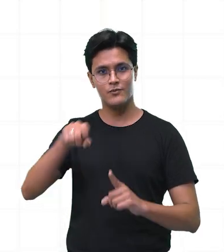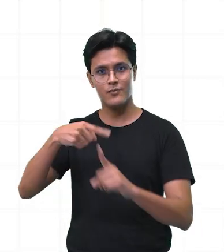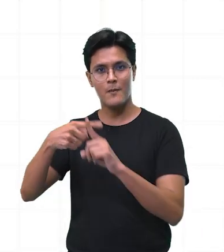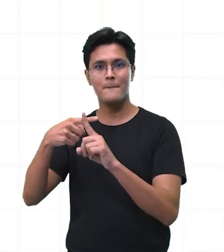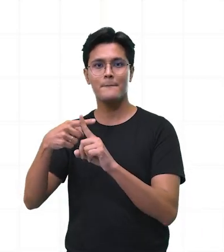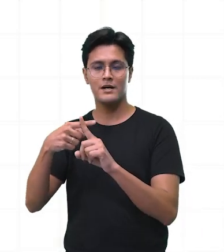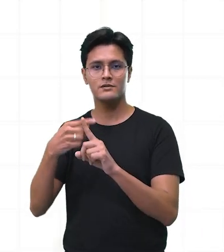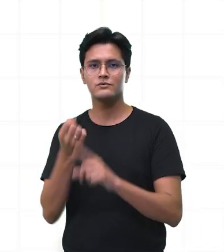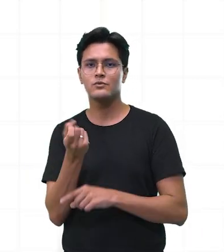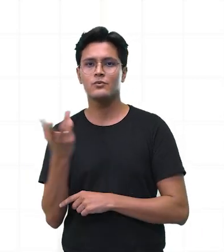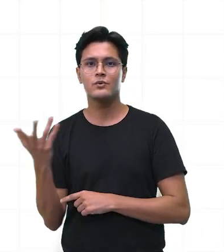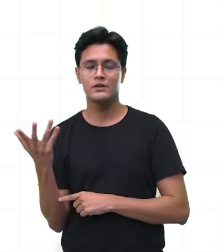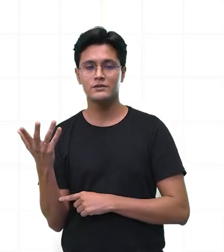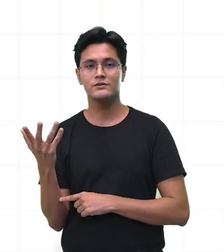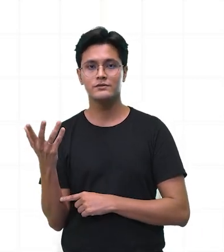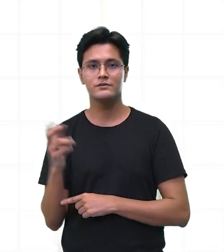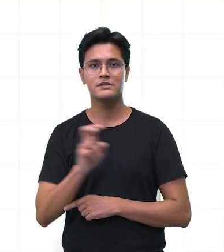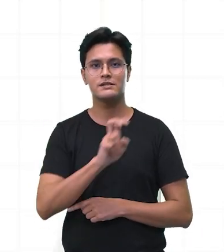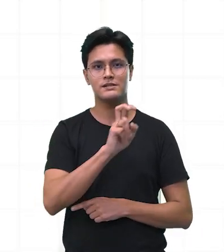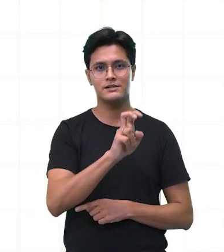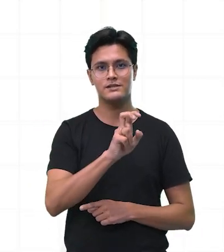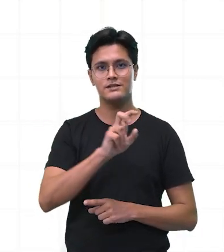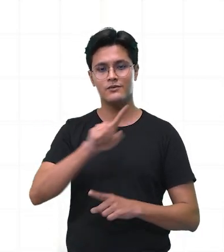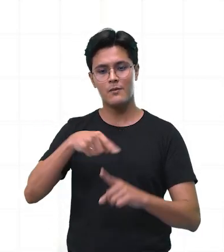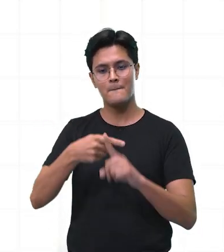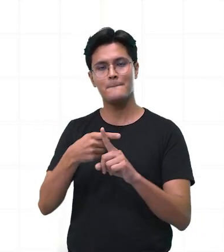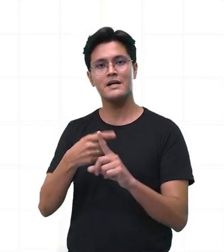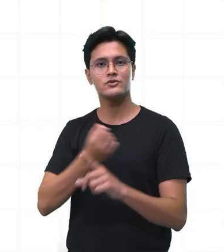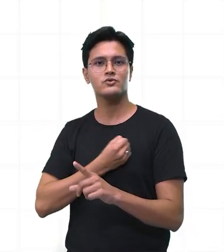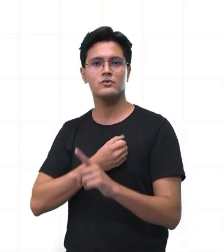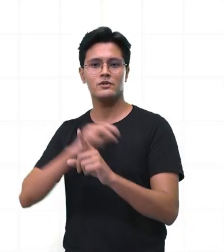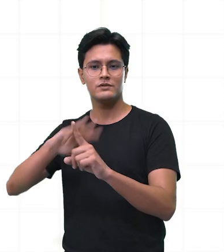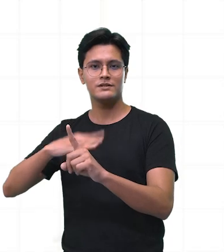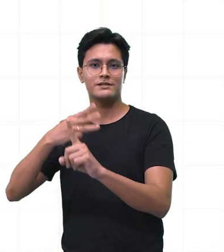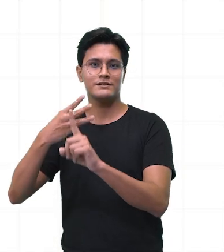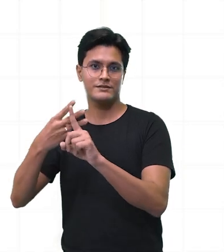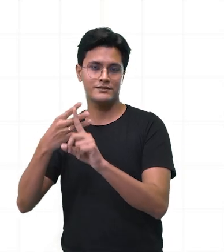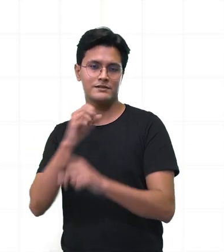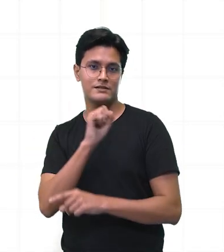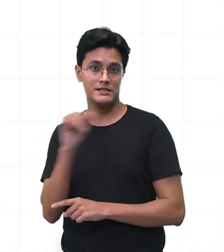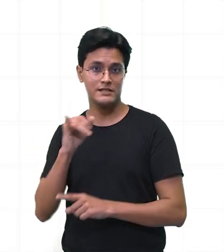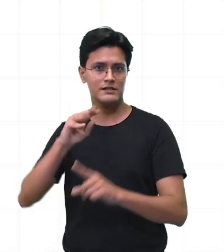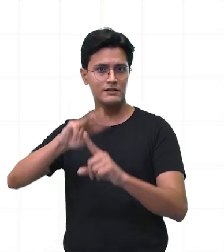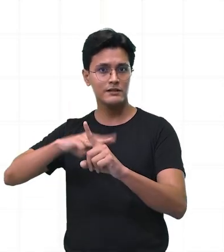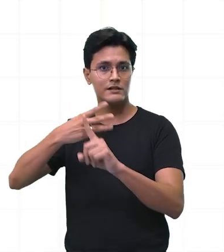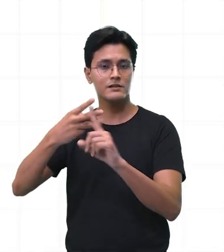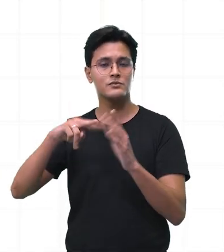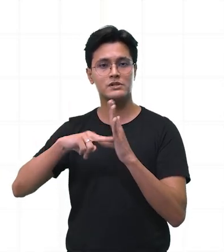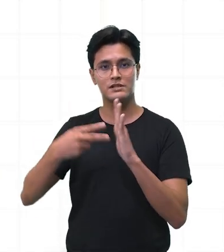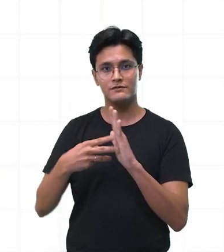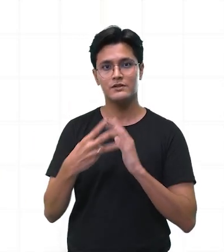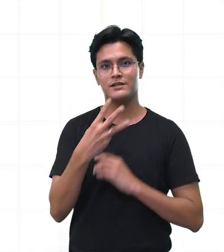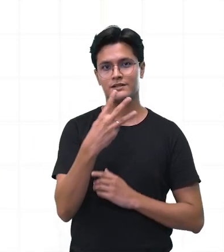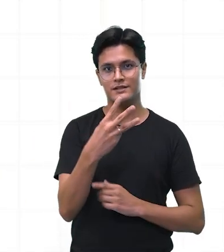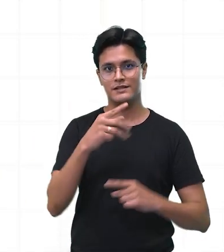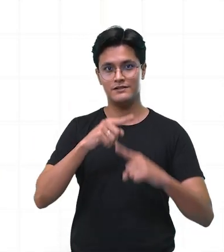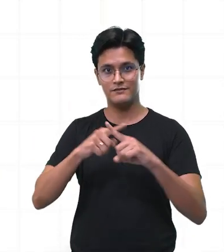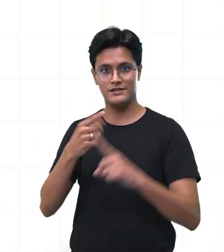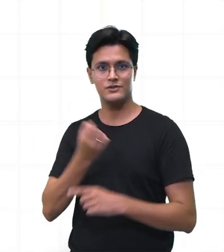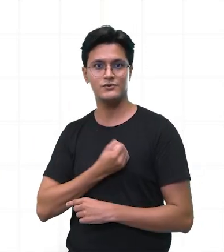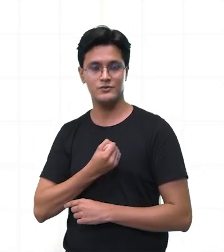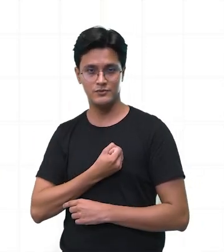de 5 com o triplo de um número. Se eu falo triplo, significa que é 3 vezes o